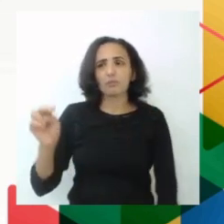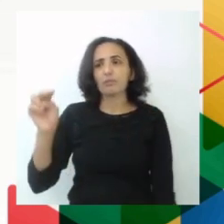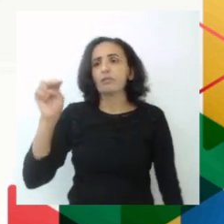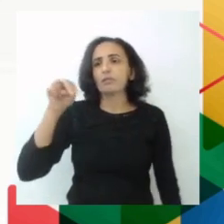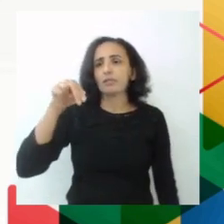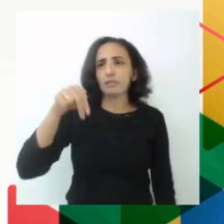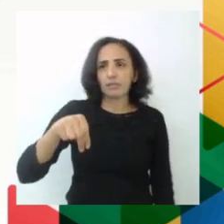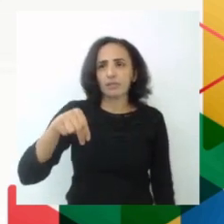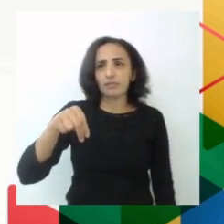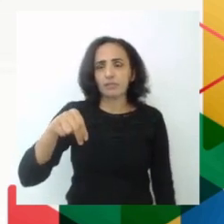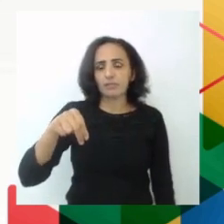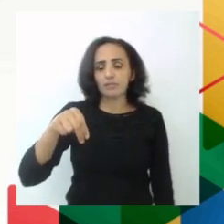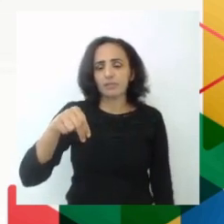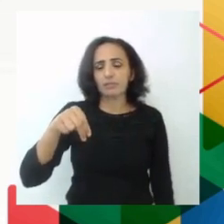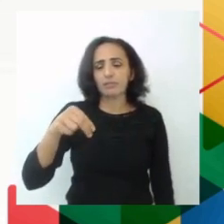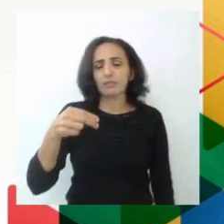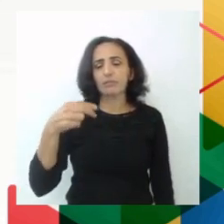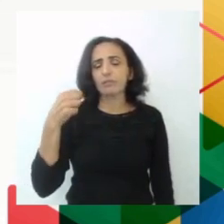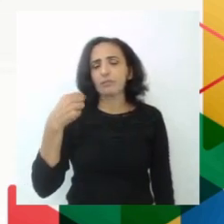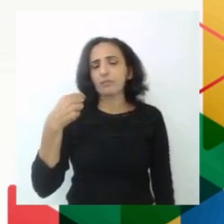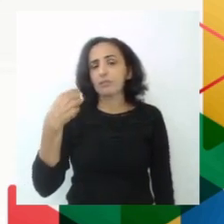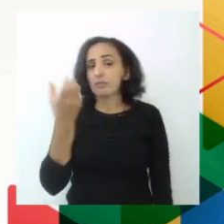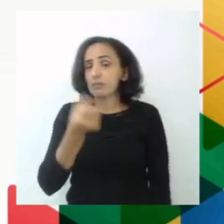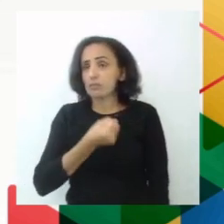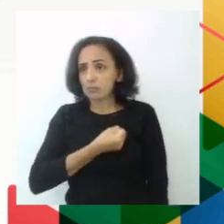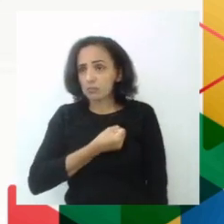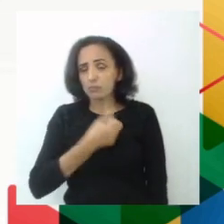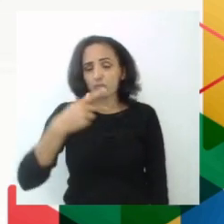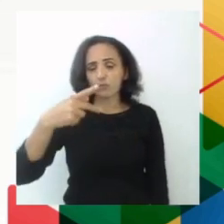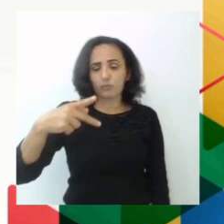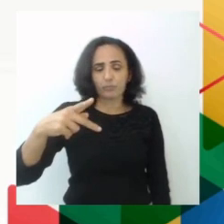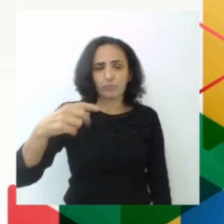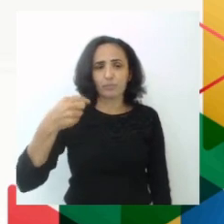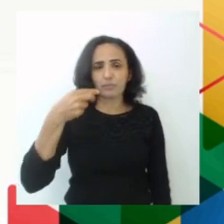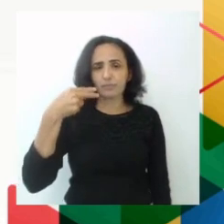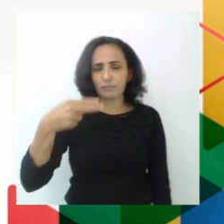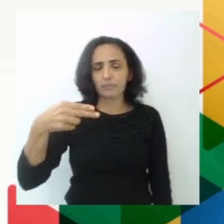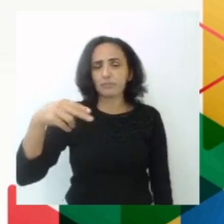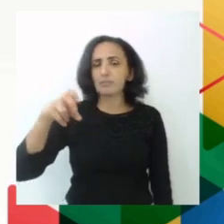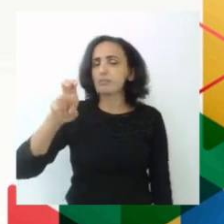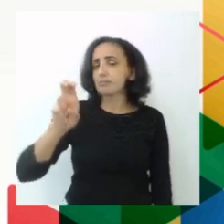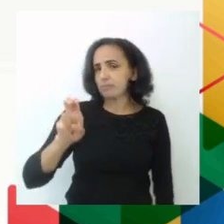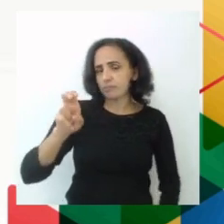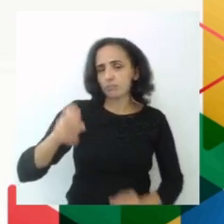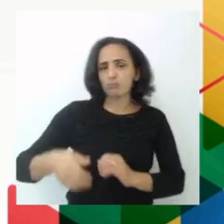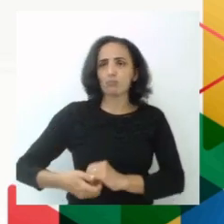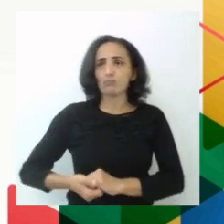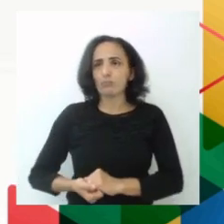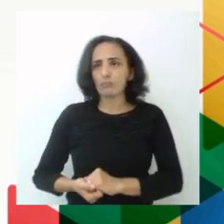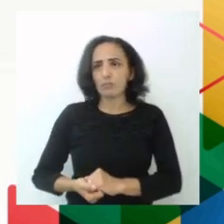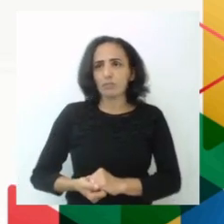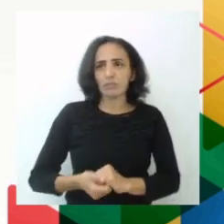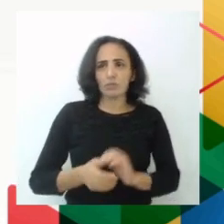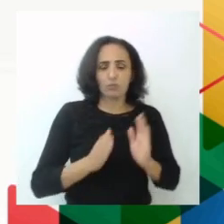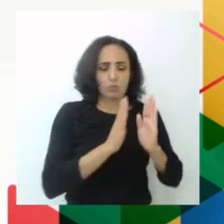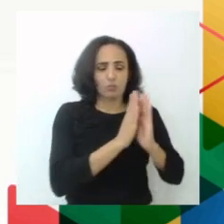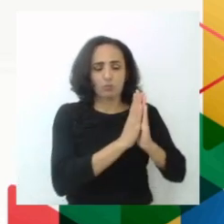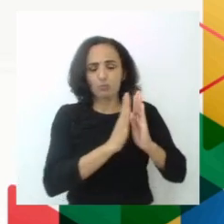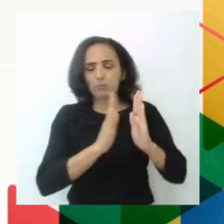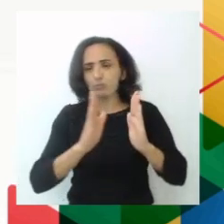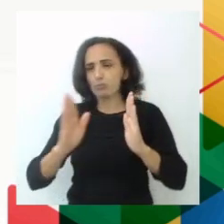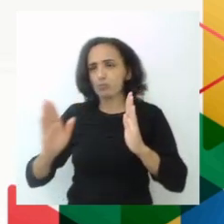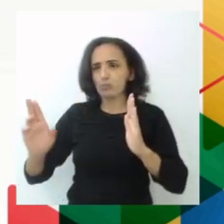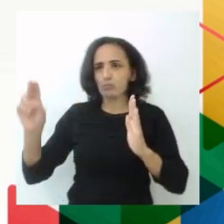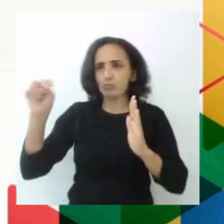8 e o P é 5. Então, será um arranjo de 8, 5 a 5, que é o que